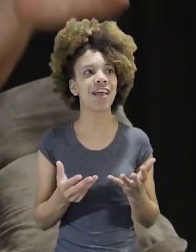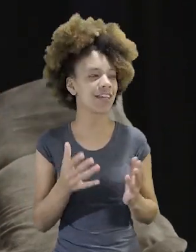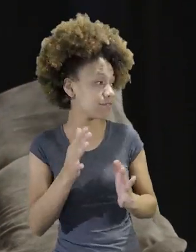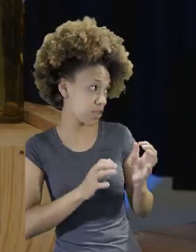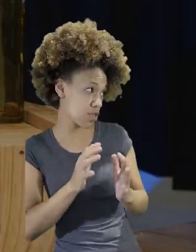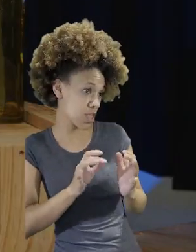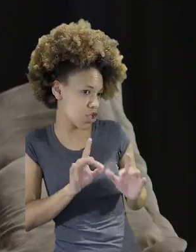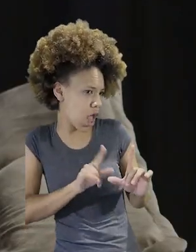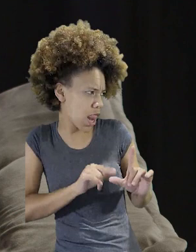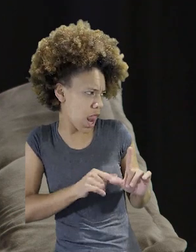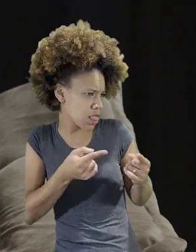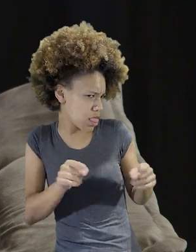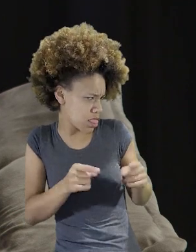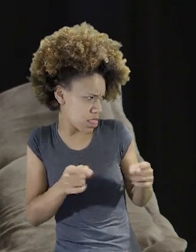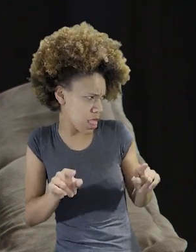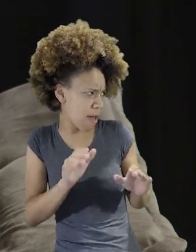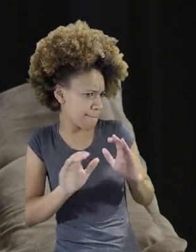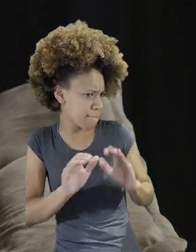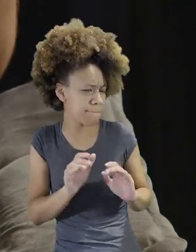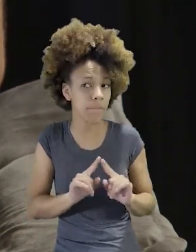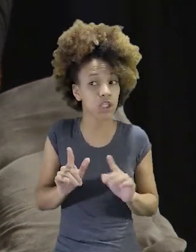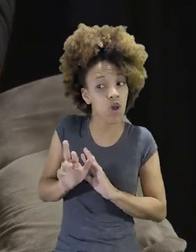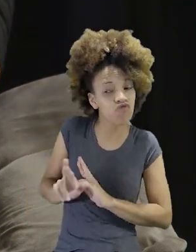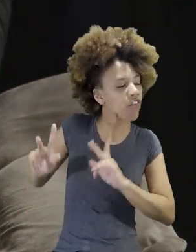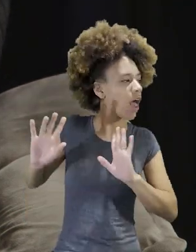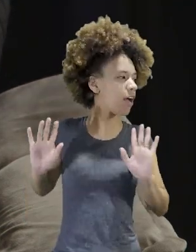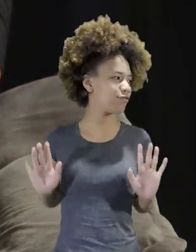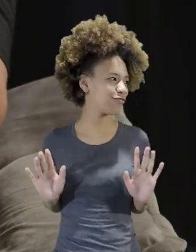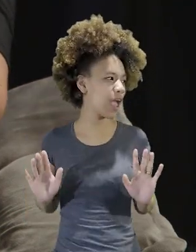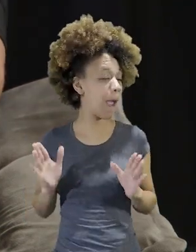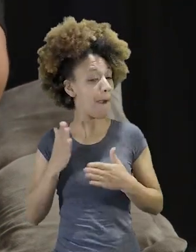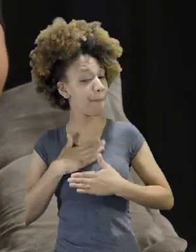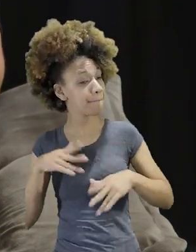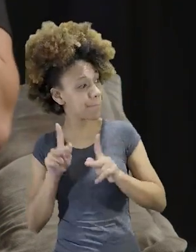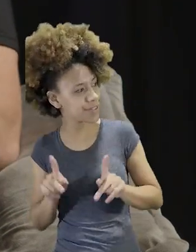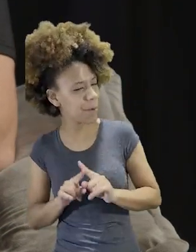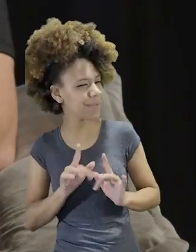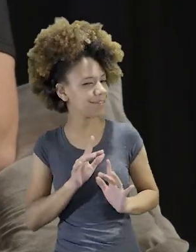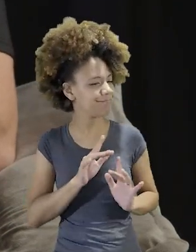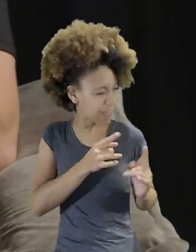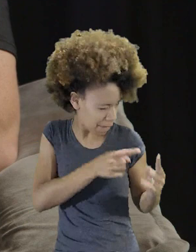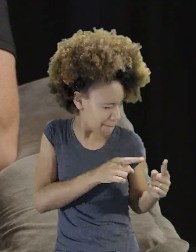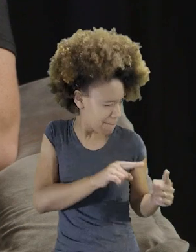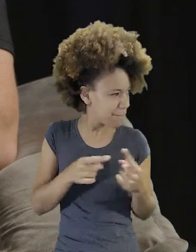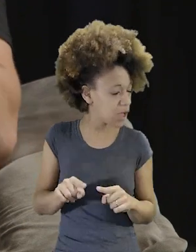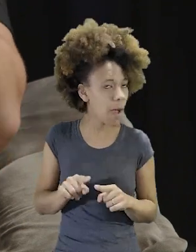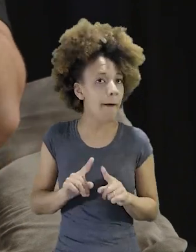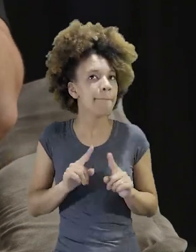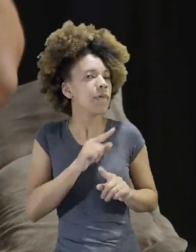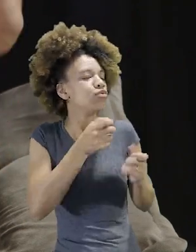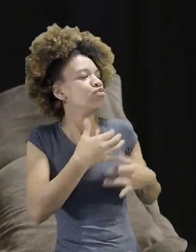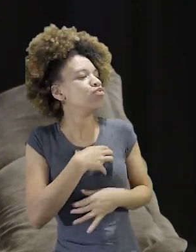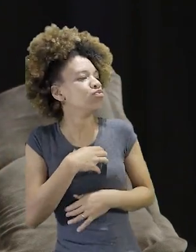tretando musicalmente um outro tipo de agressividade a meio passivo agressivo Mas você tá me falando é